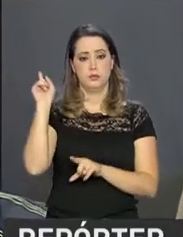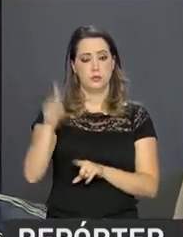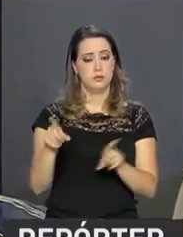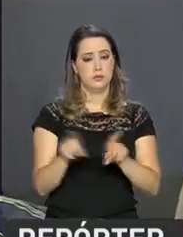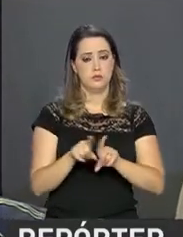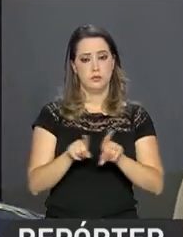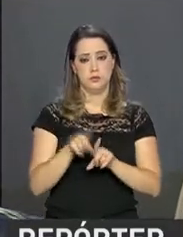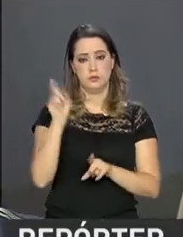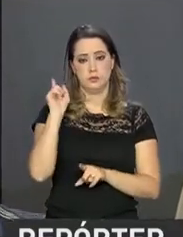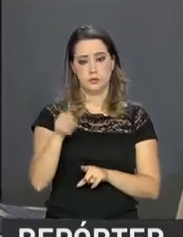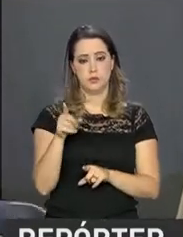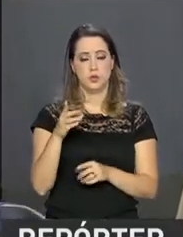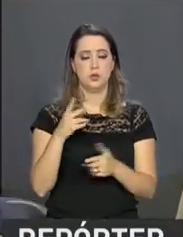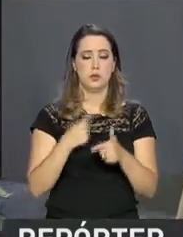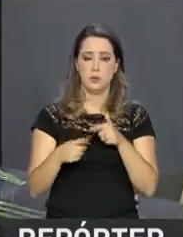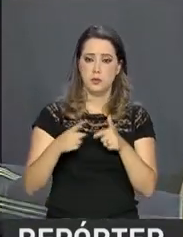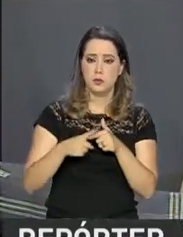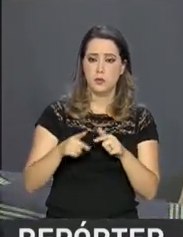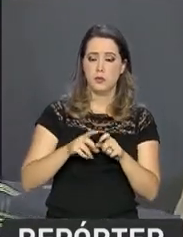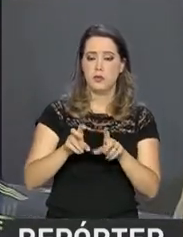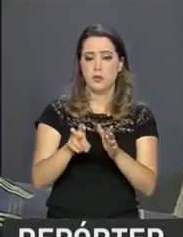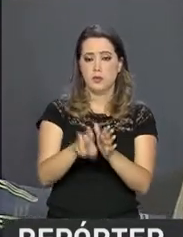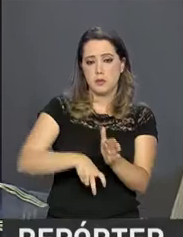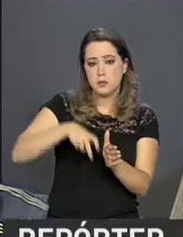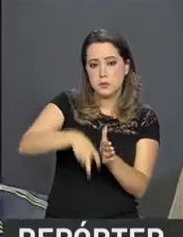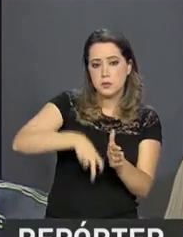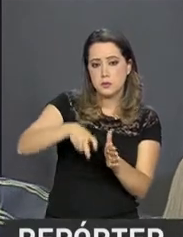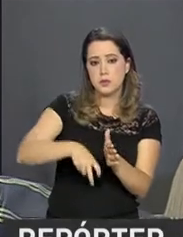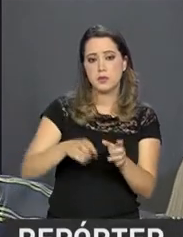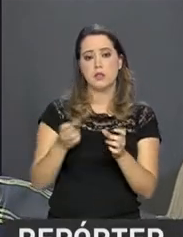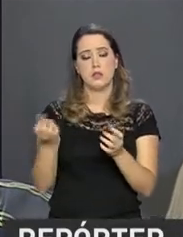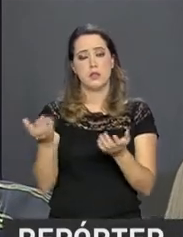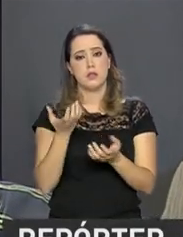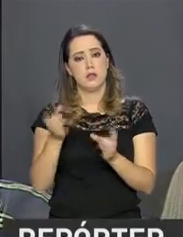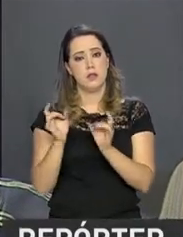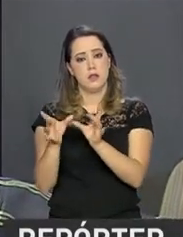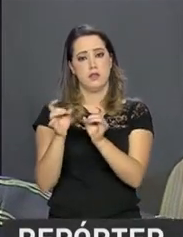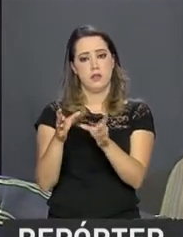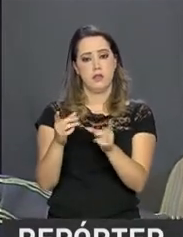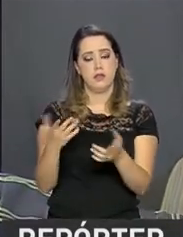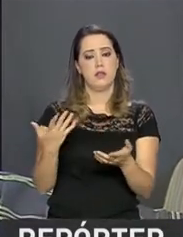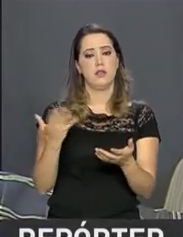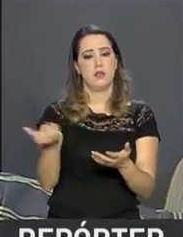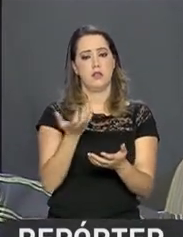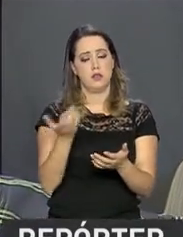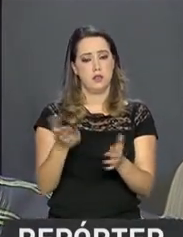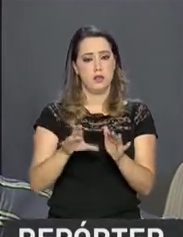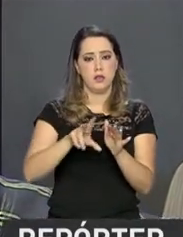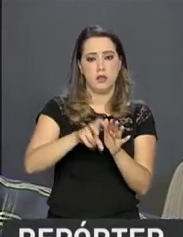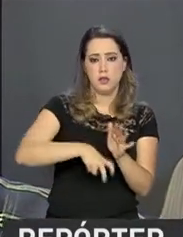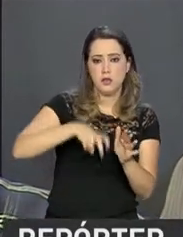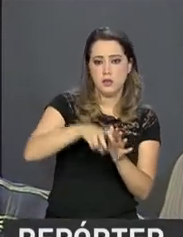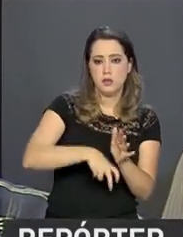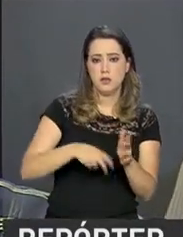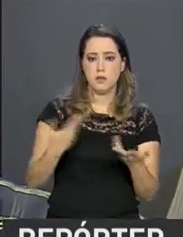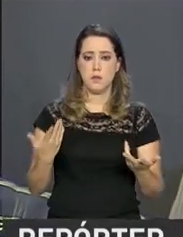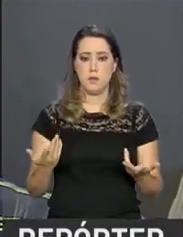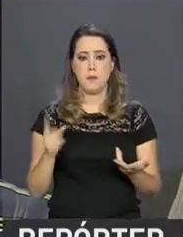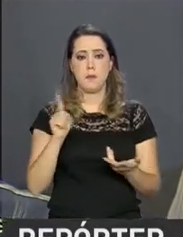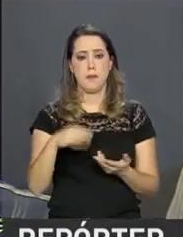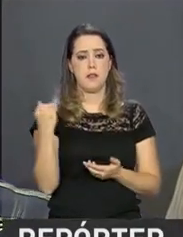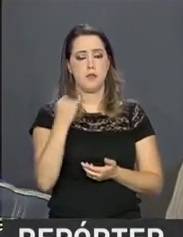também atenta contra o setor produtivo que quer exportar que é produzir que é ter a reduç e dividendos importantes